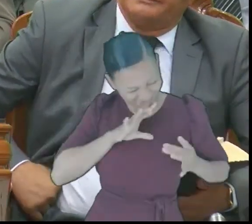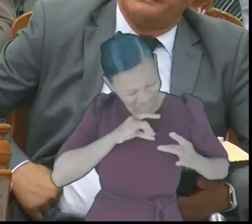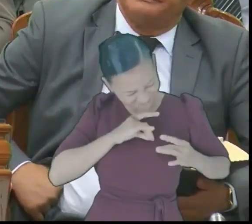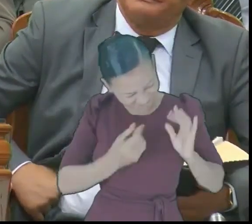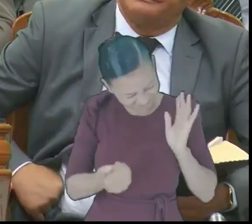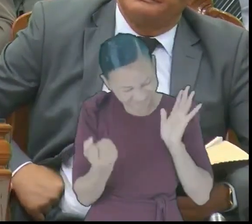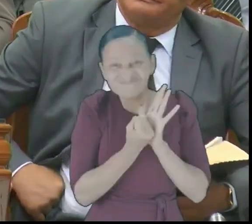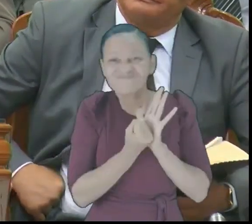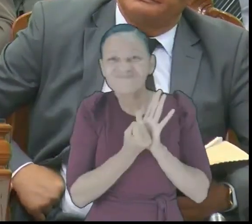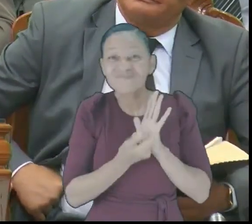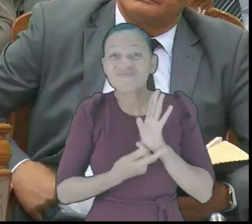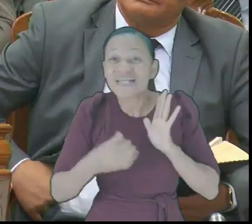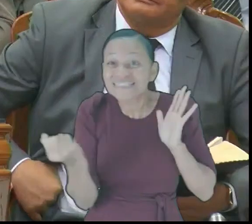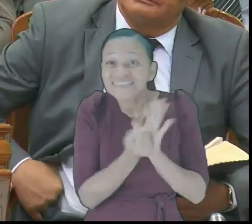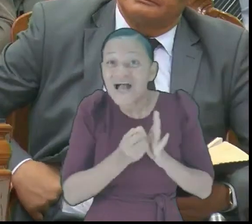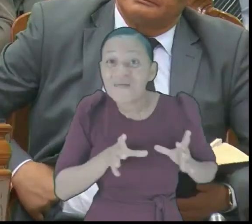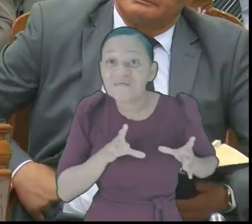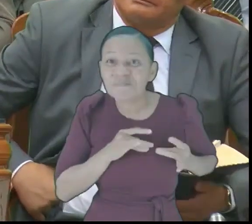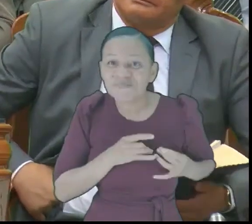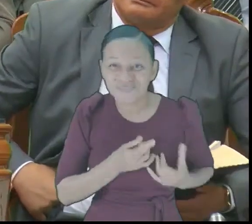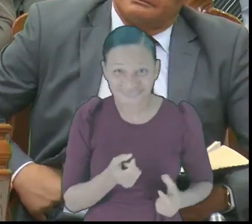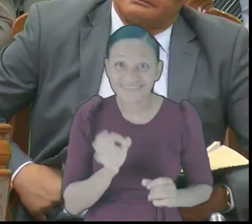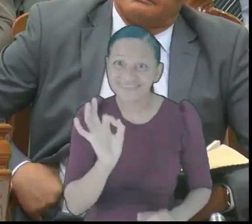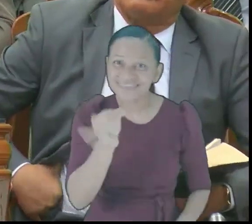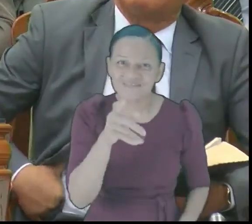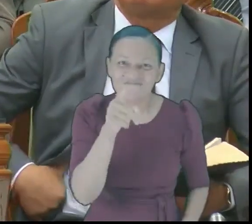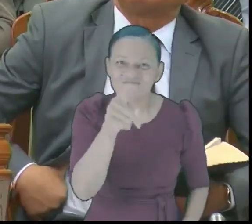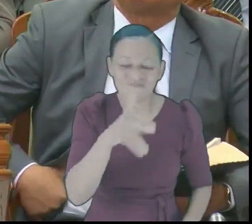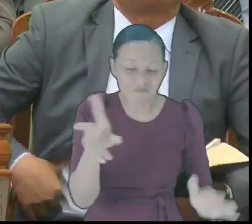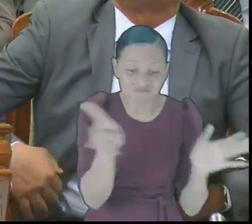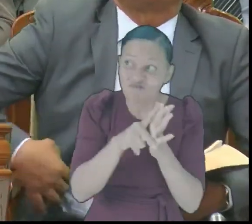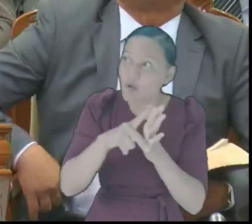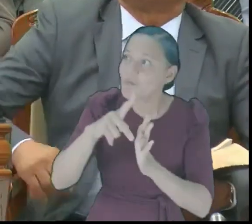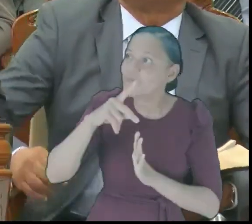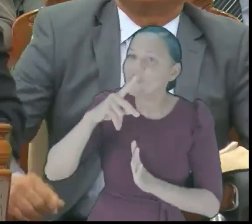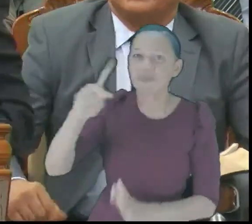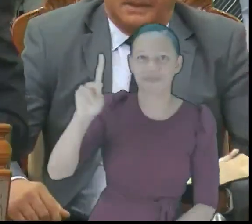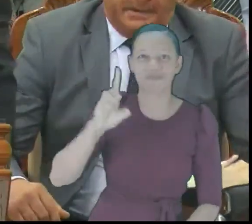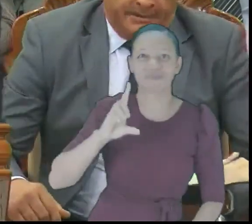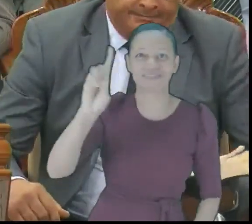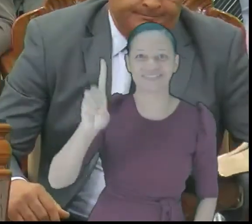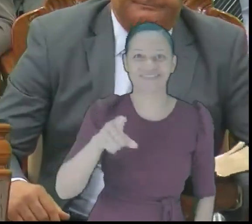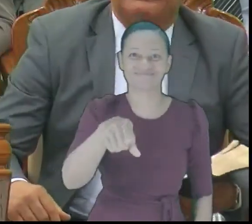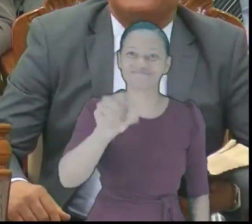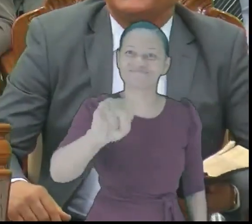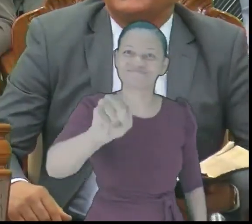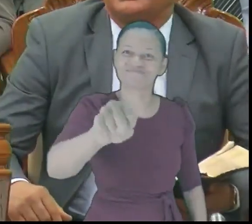marca. Você está selado. Você é propriedade de Deus.